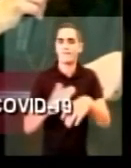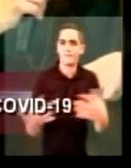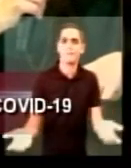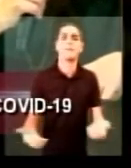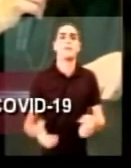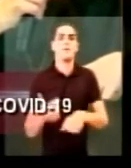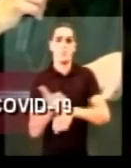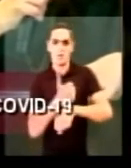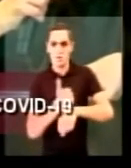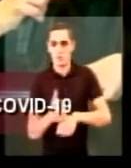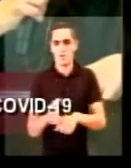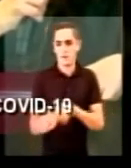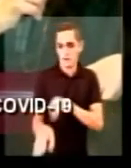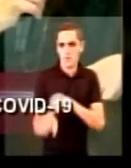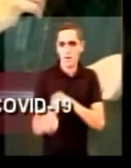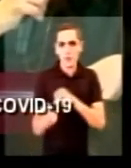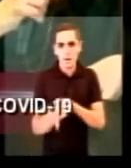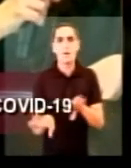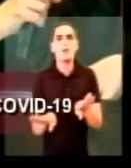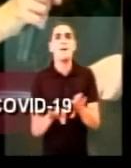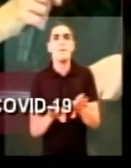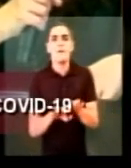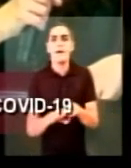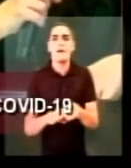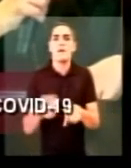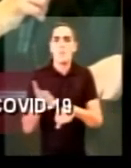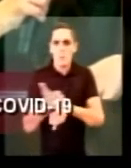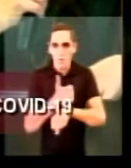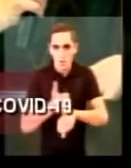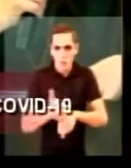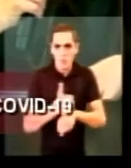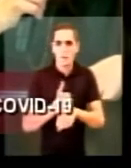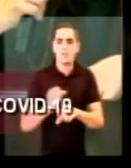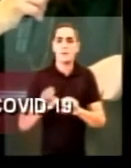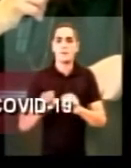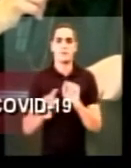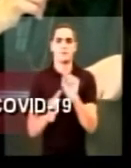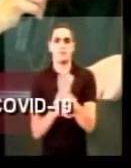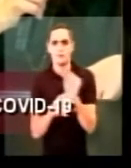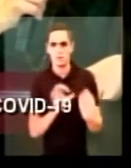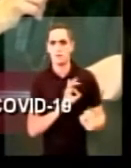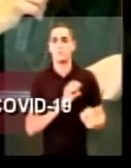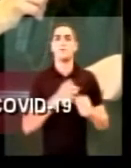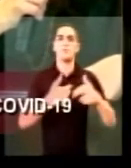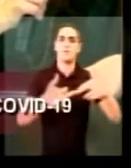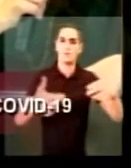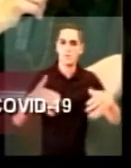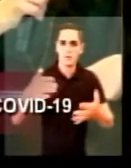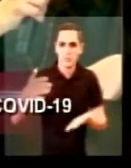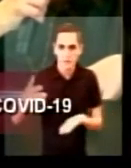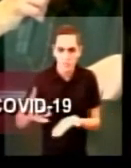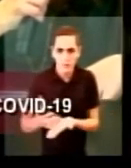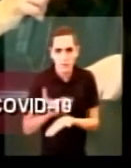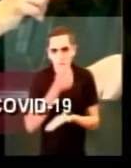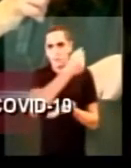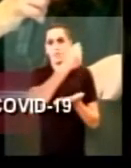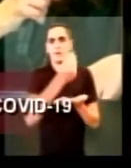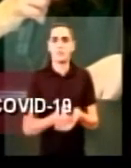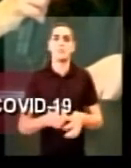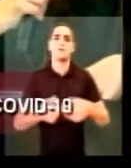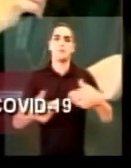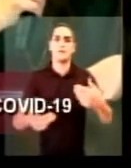salvamento, portadores de deficiência severa e permanente, funcionários do sistema prisional, bem como a população privada